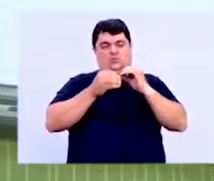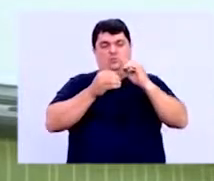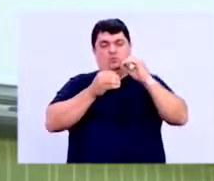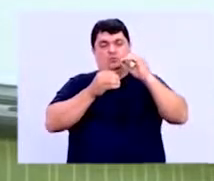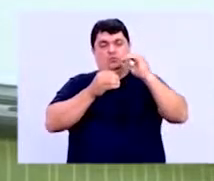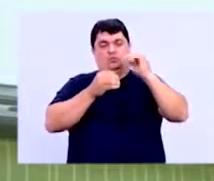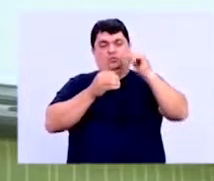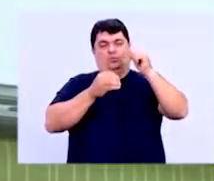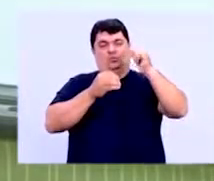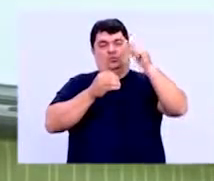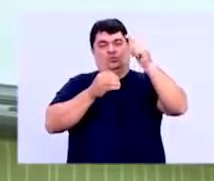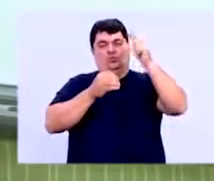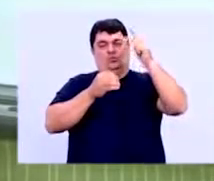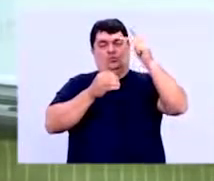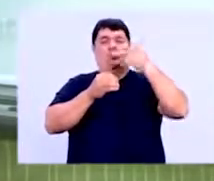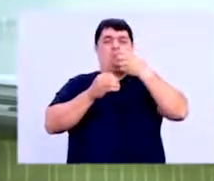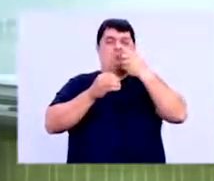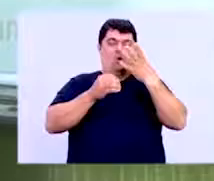ver? Vai ficar mais fácil ainda.